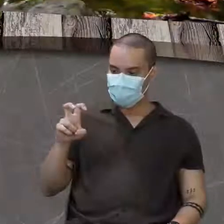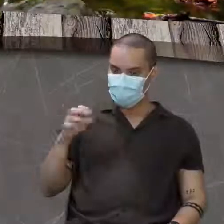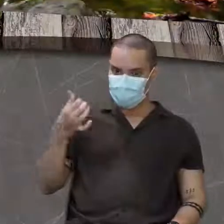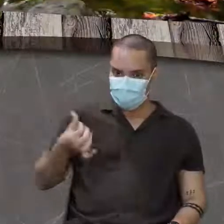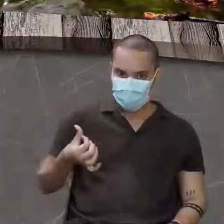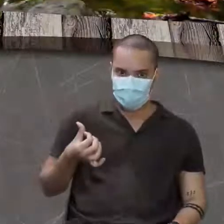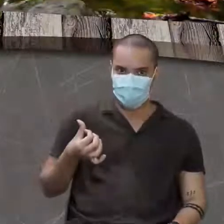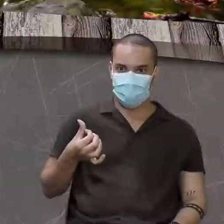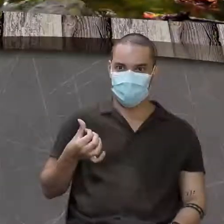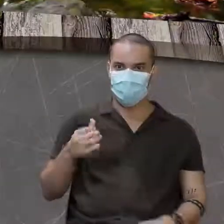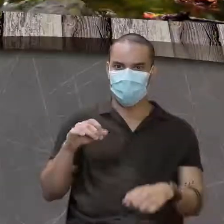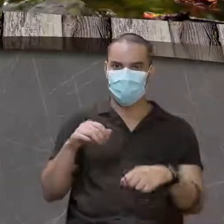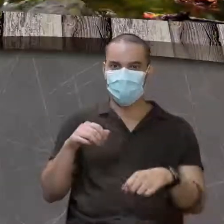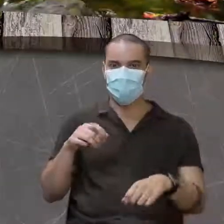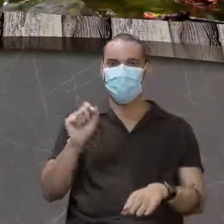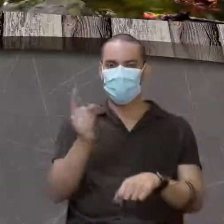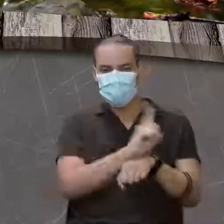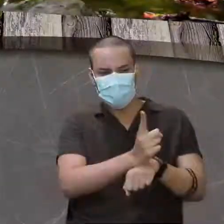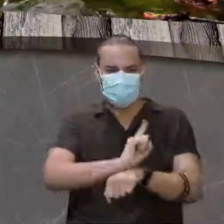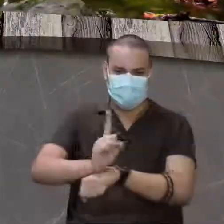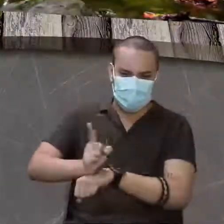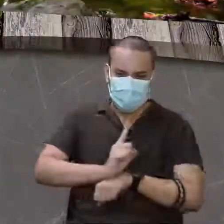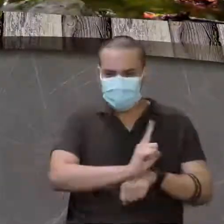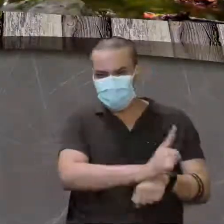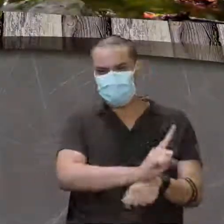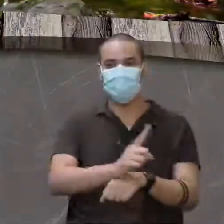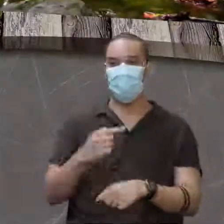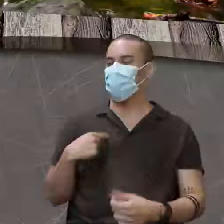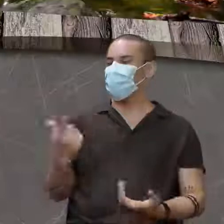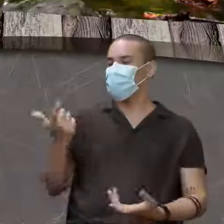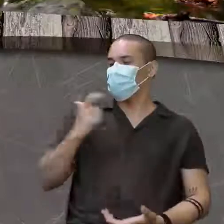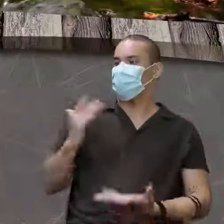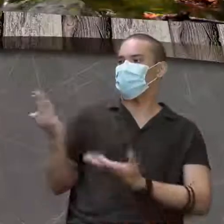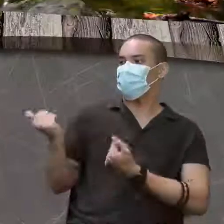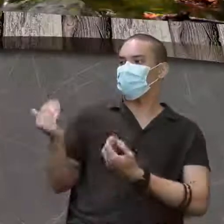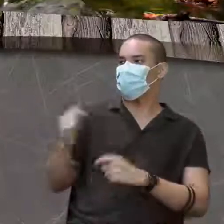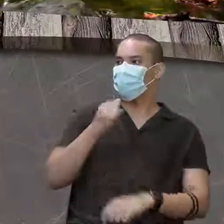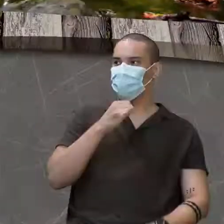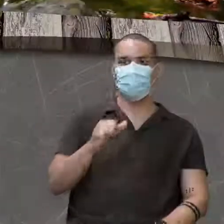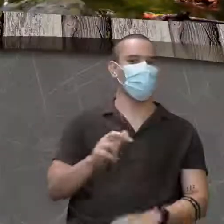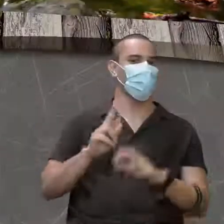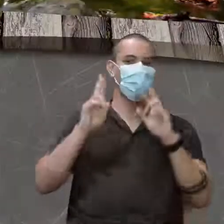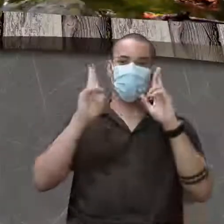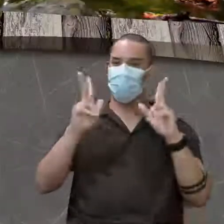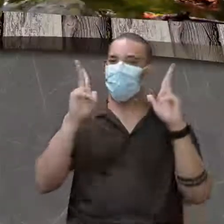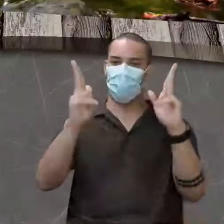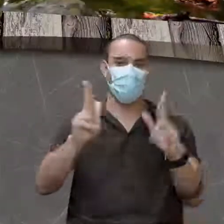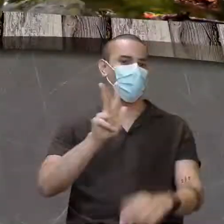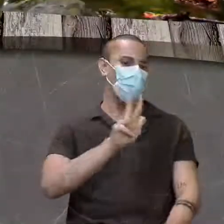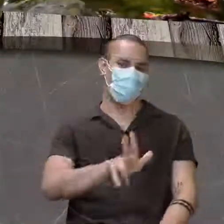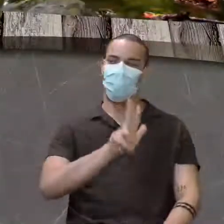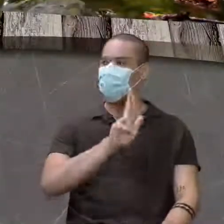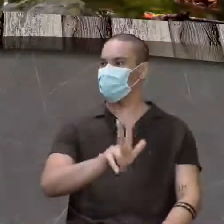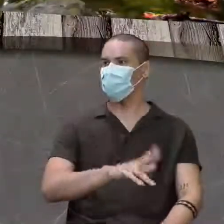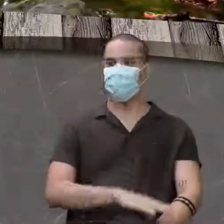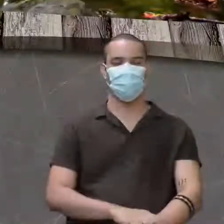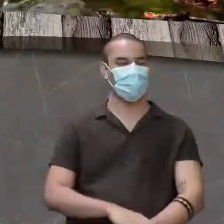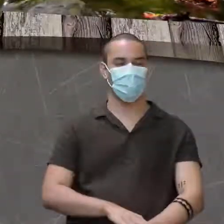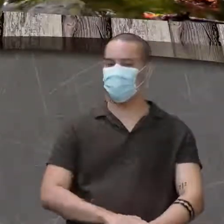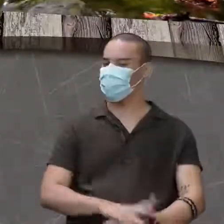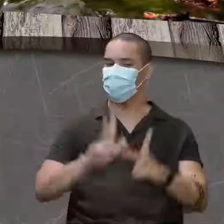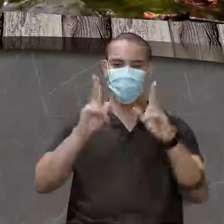tá ali pilhado. Ah, professor, mas eu sou jovem, eu também tenho essa energia. Pois é, mas não é a mesma, meu amor. Não